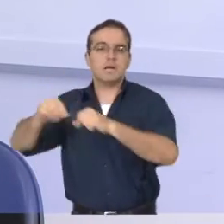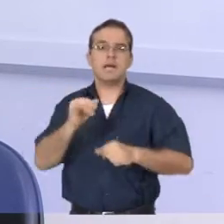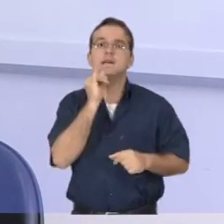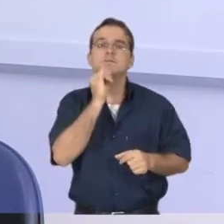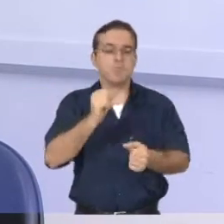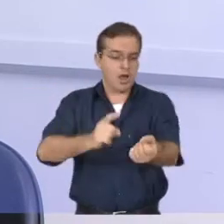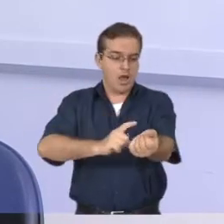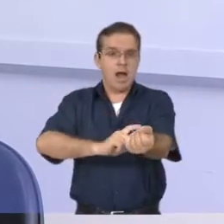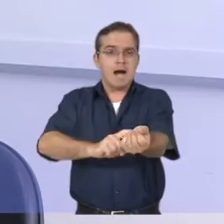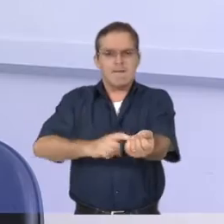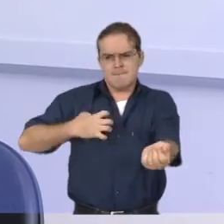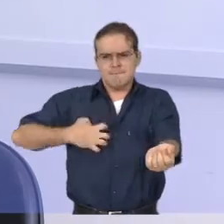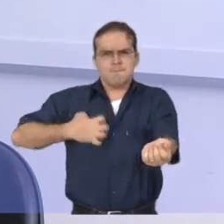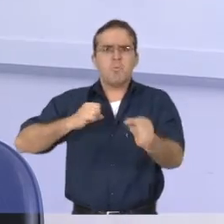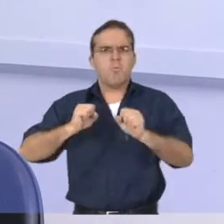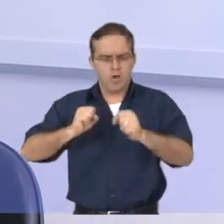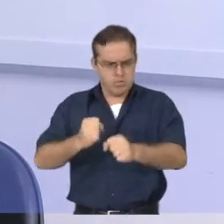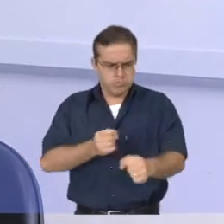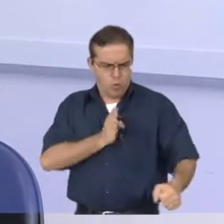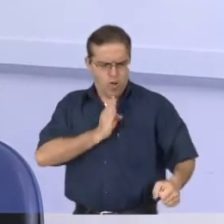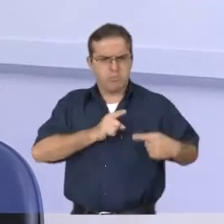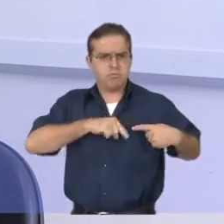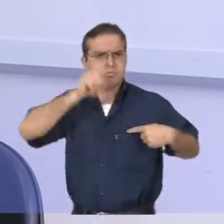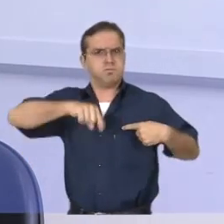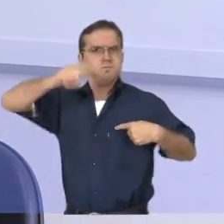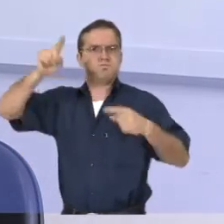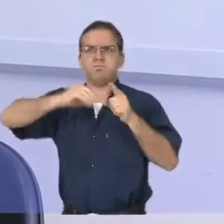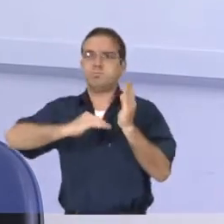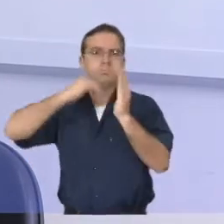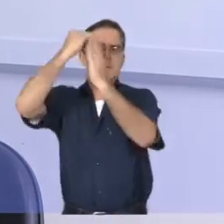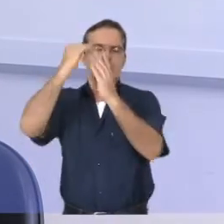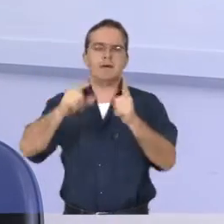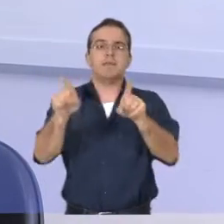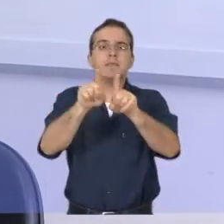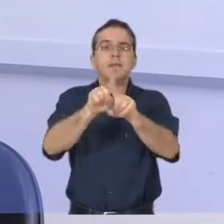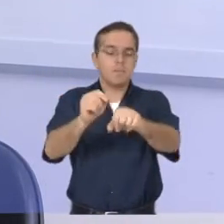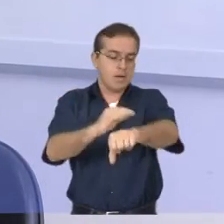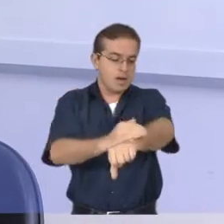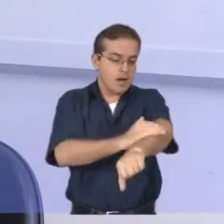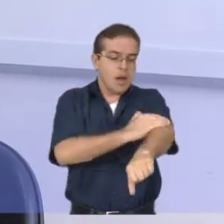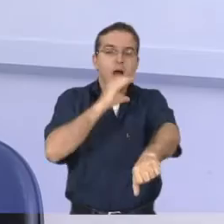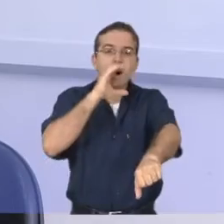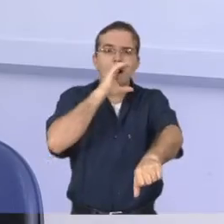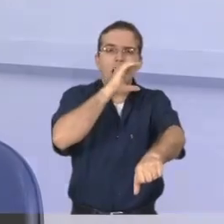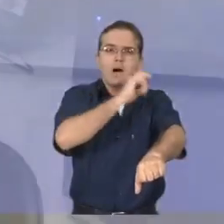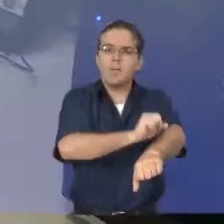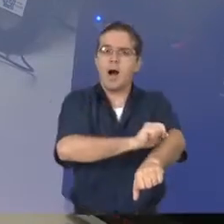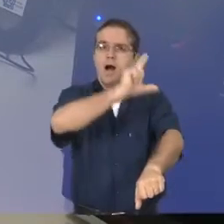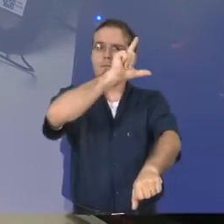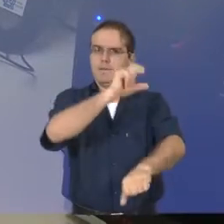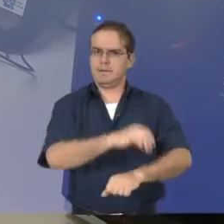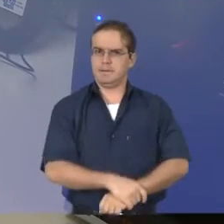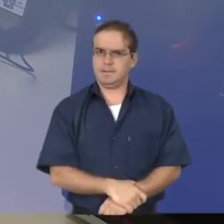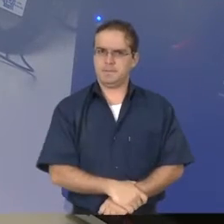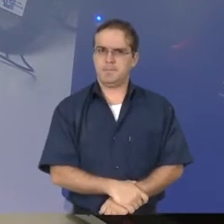acelerar a nossa frequência cardíaca, a gerar um aumento na temperatura da pele, na condutibilidade galvânica e assim por diante.